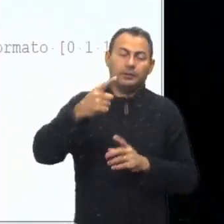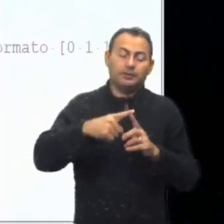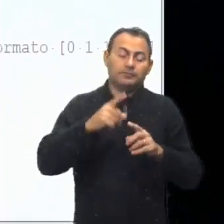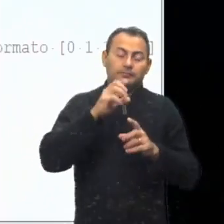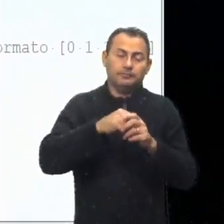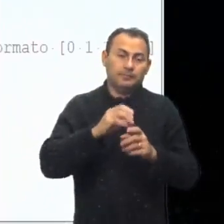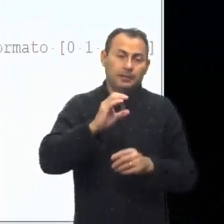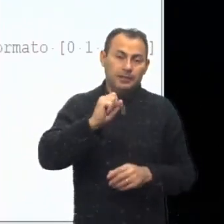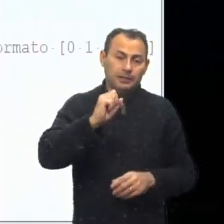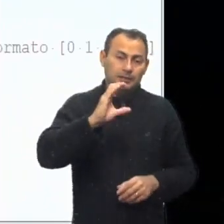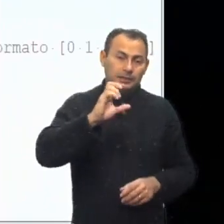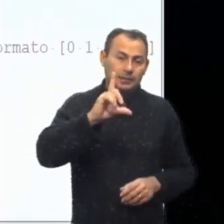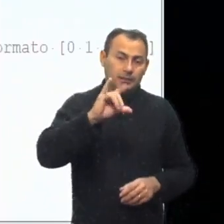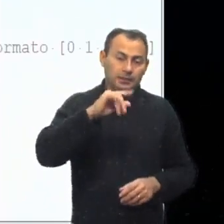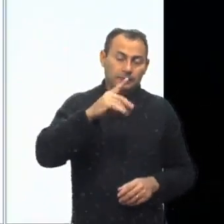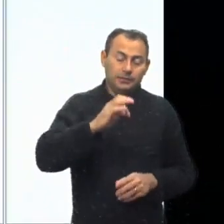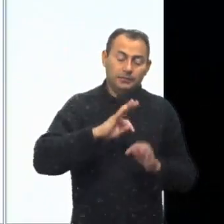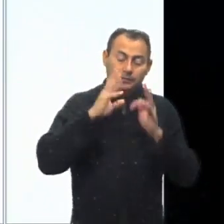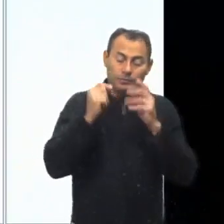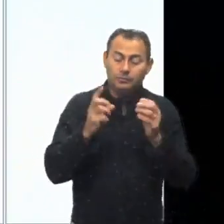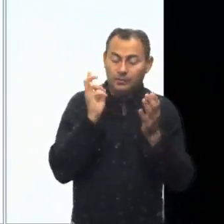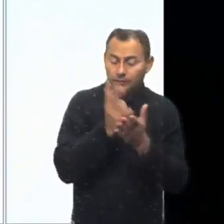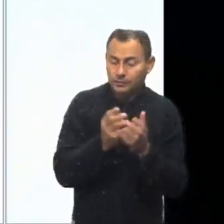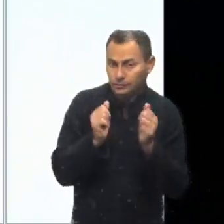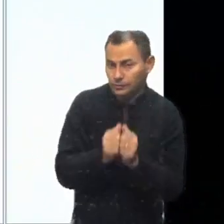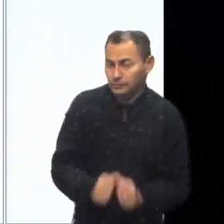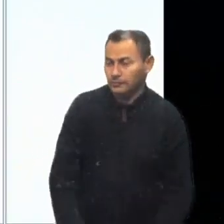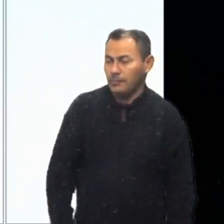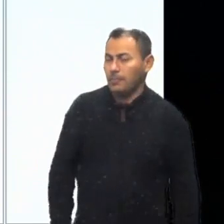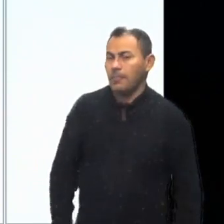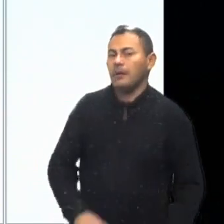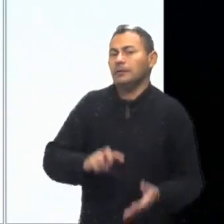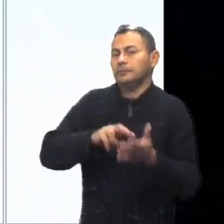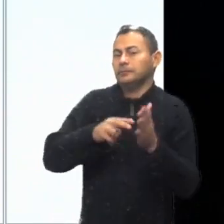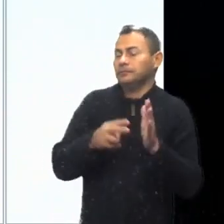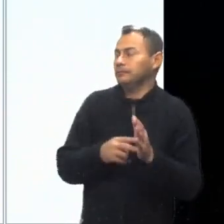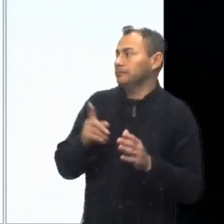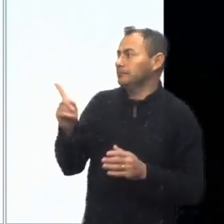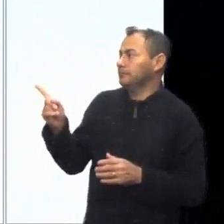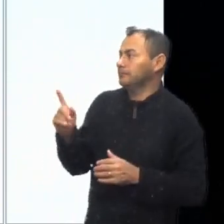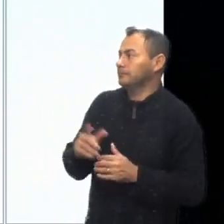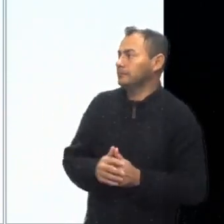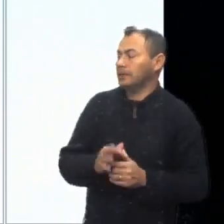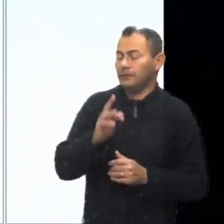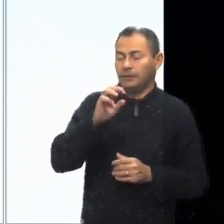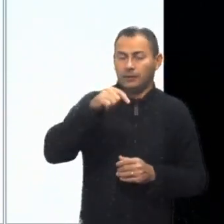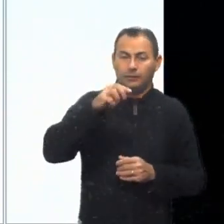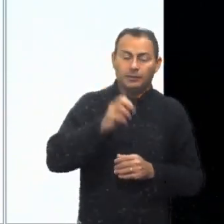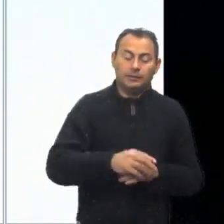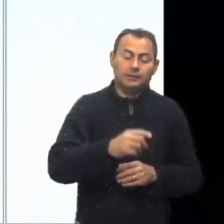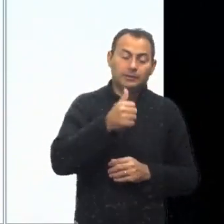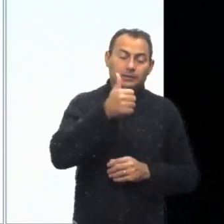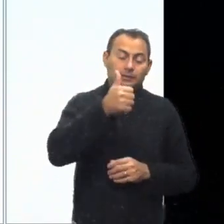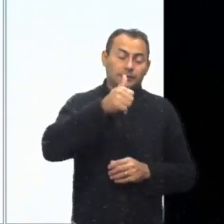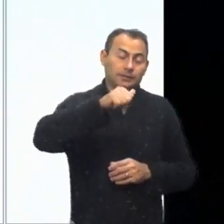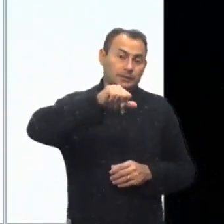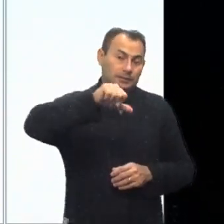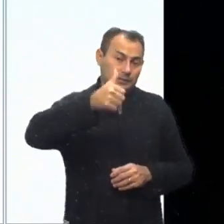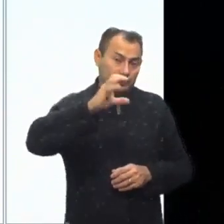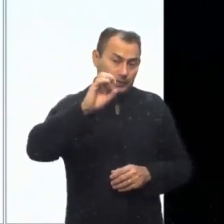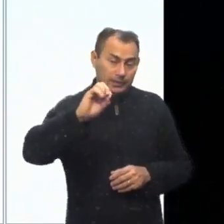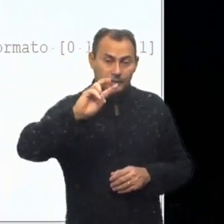rodo o script, tudo de uma vez. Vamos definir aqui, então, uma frequência de 100 Hz, igual eu tinha